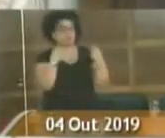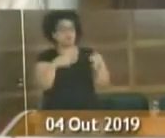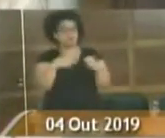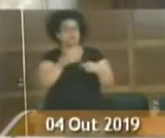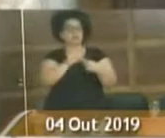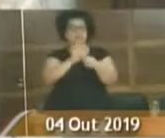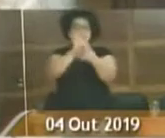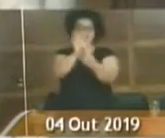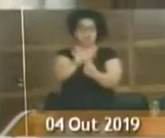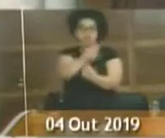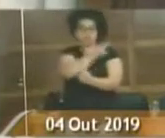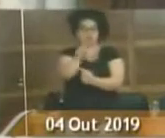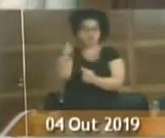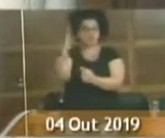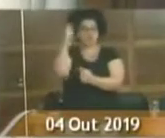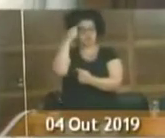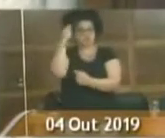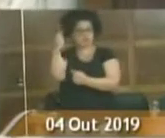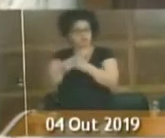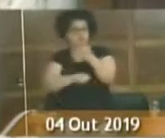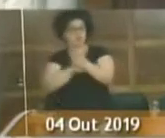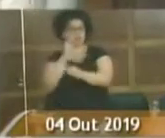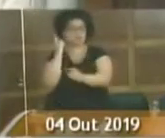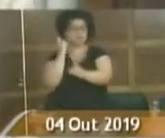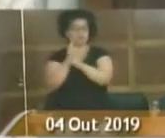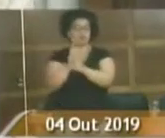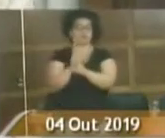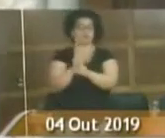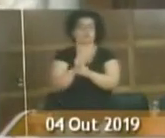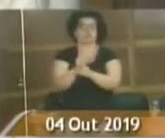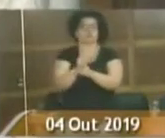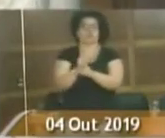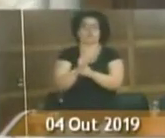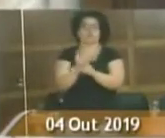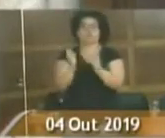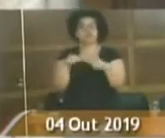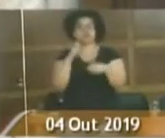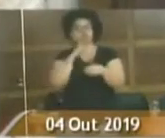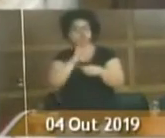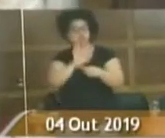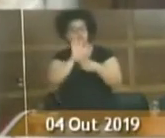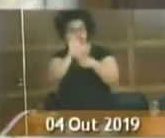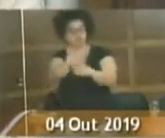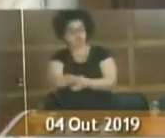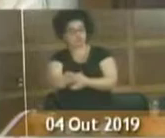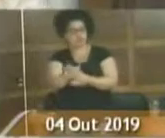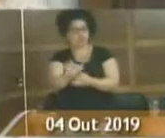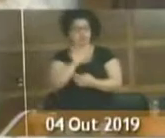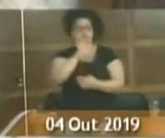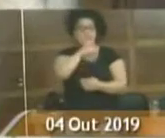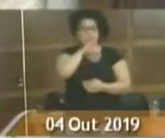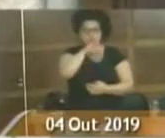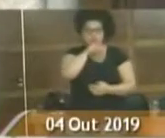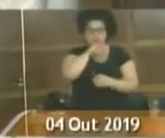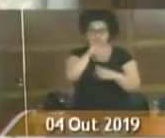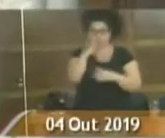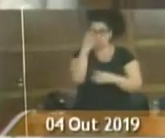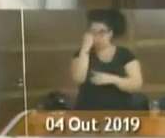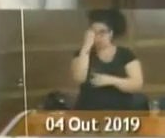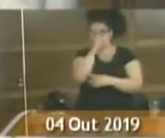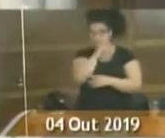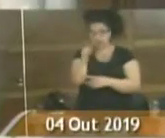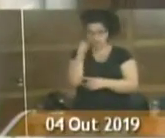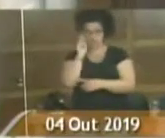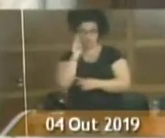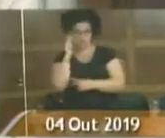mostrar para vocês até depois identificarem e vocês poderem ajudar aquele animalzinho. Mas essas fotinhos que vocês foram